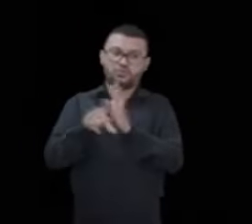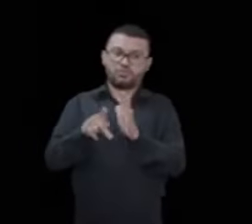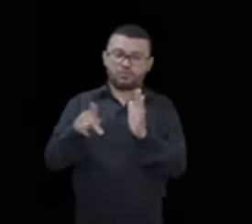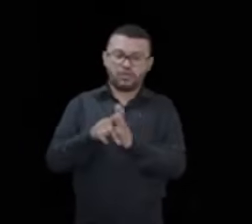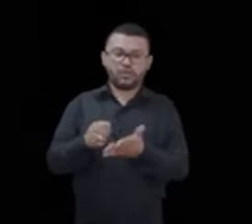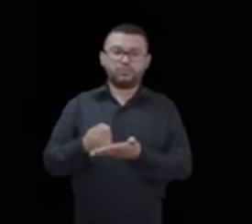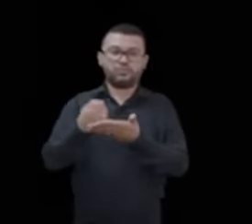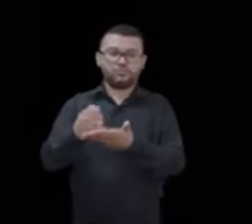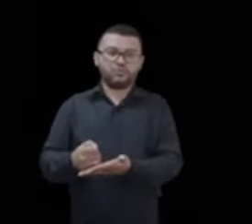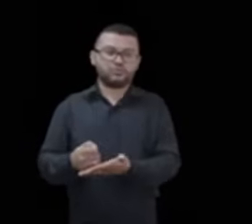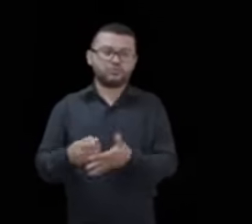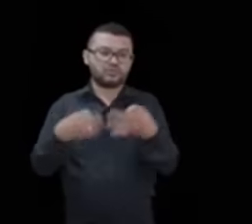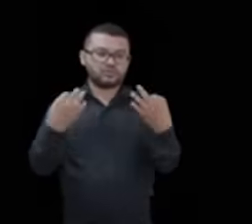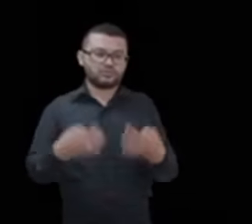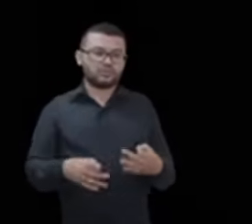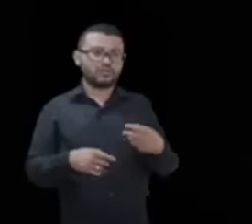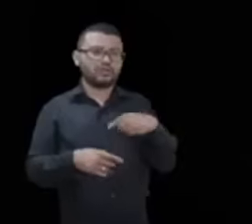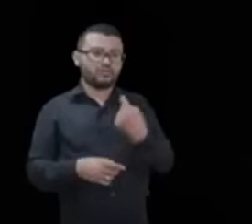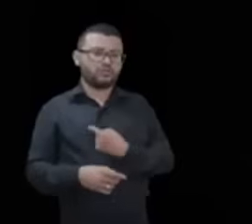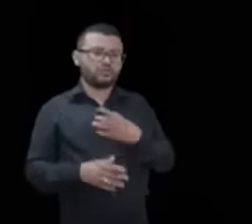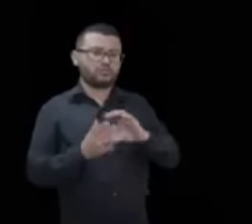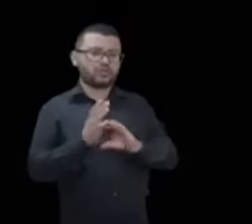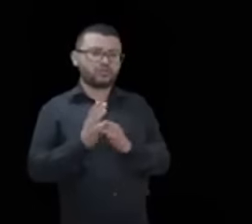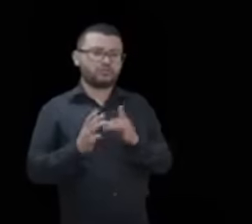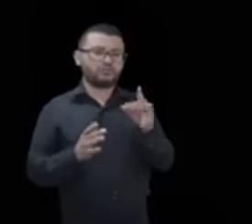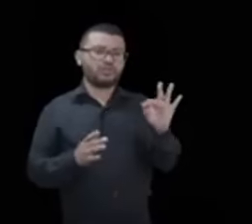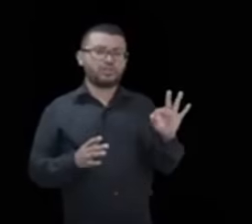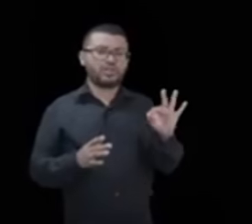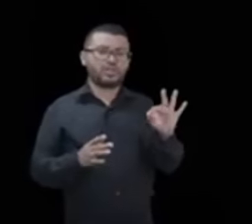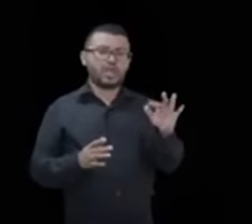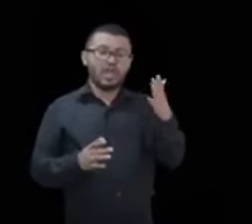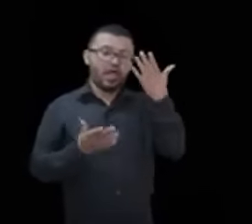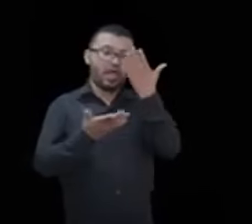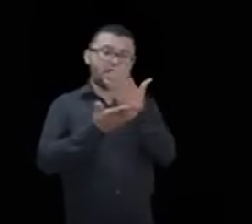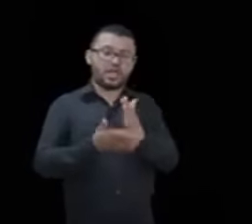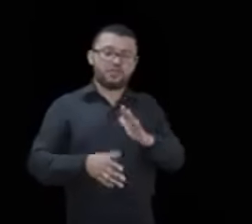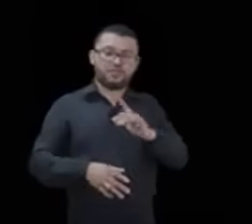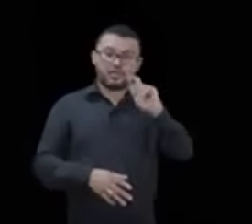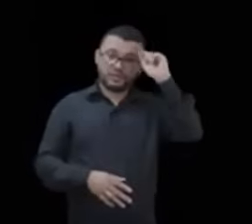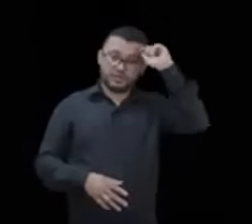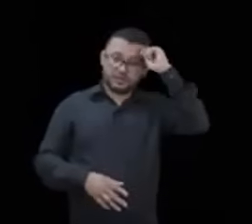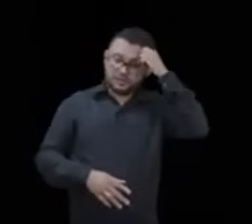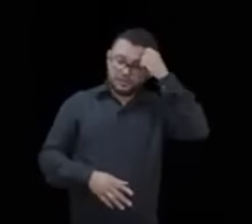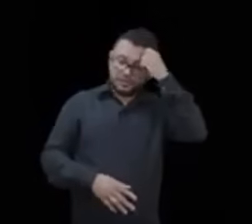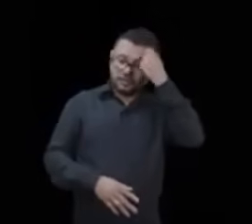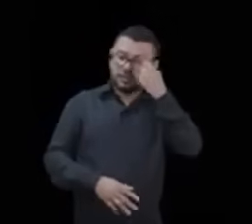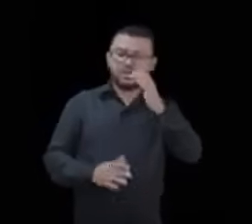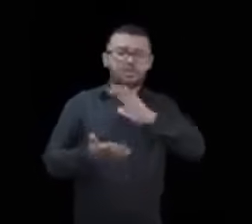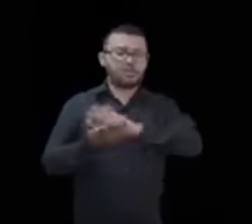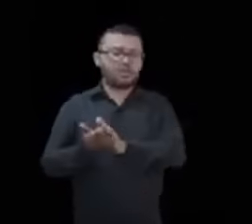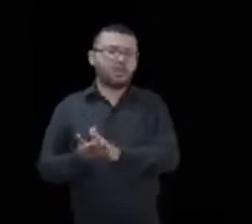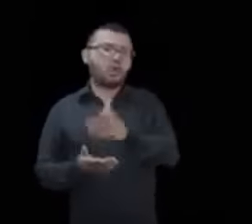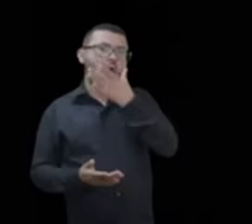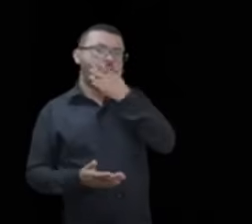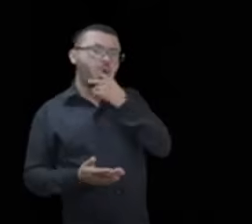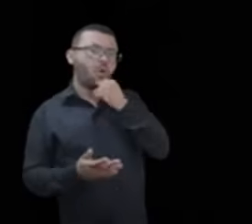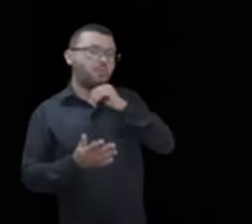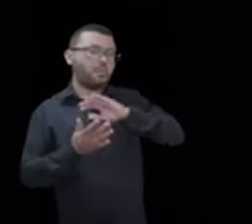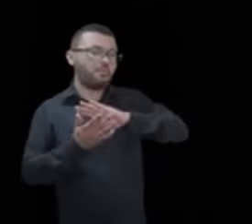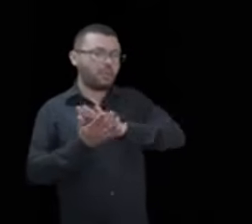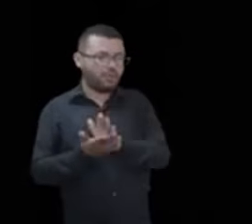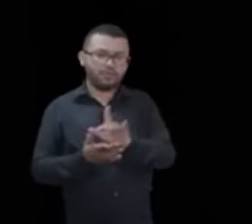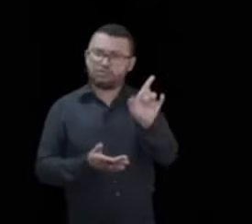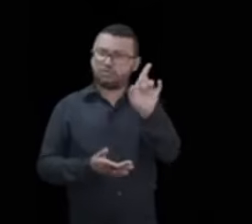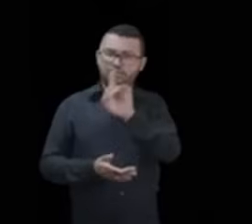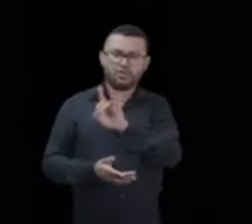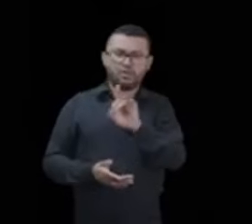vocês que nós somos o partido do combate ao racismo, ao machismo, à homofobia.